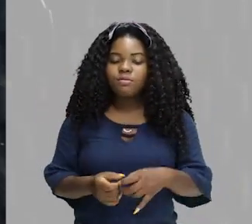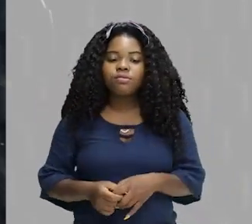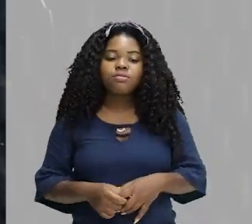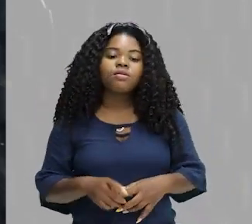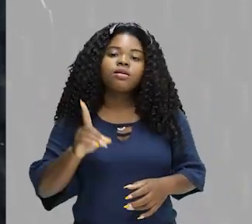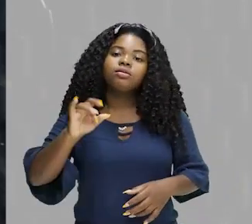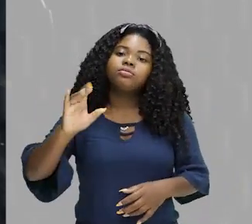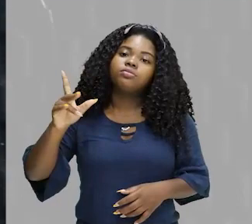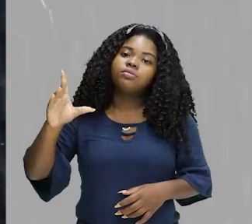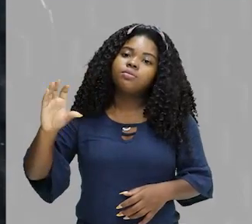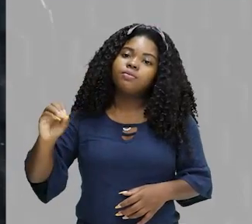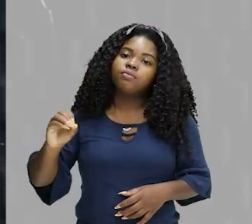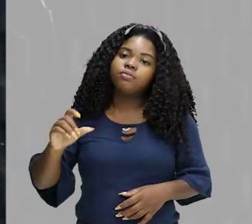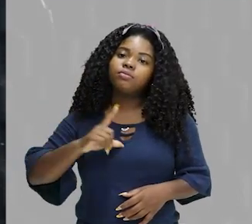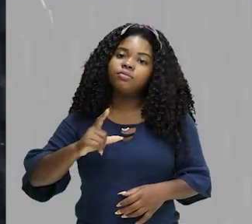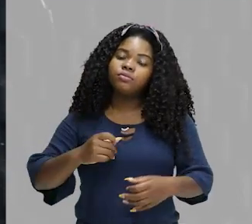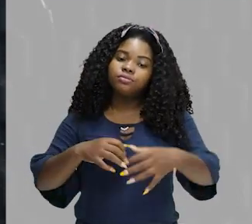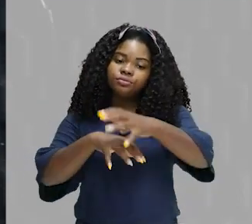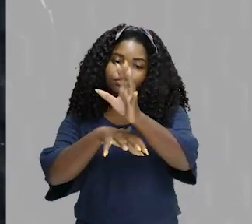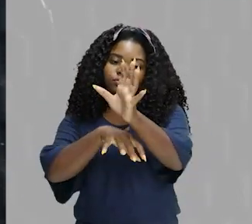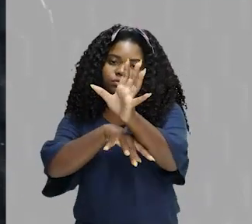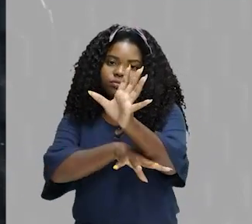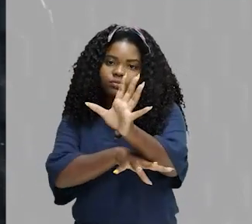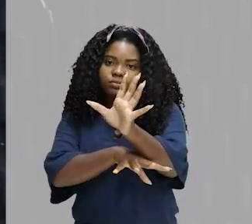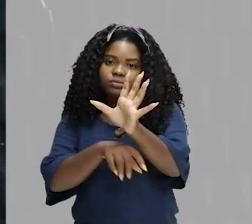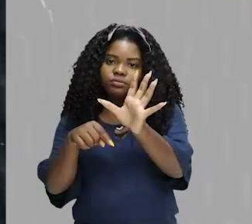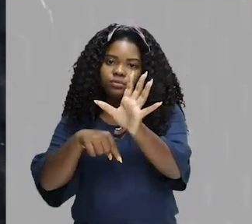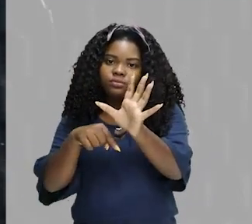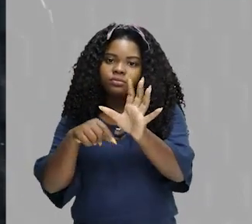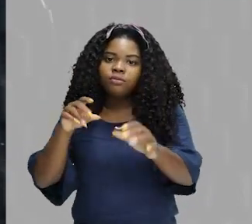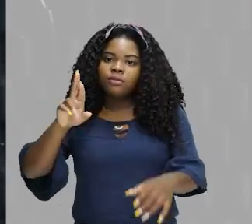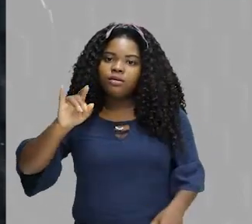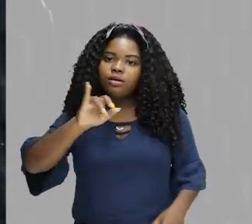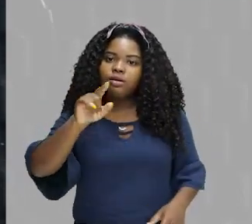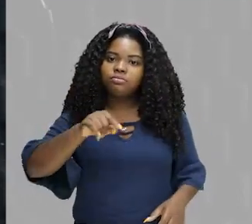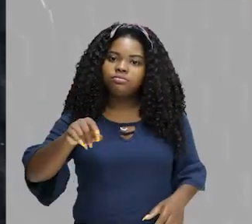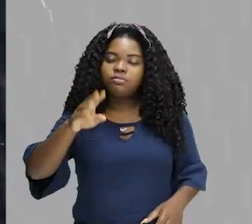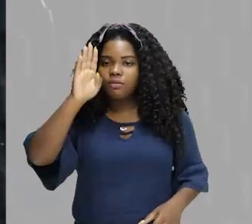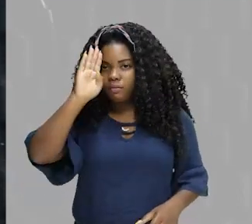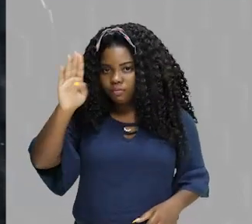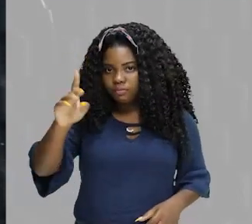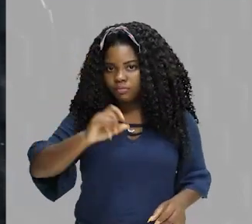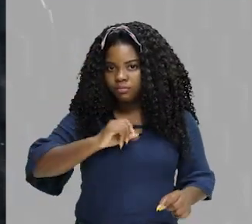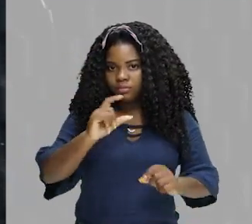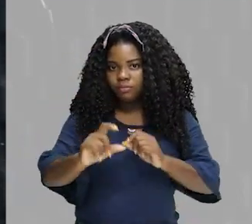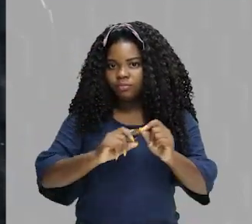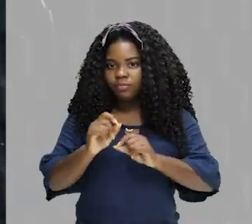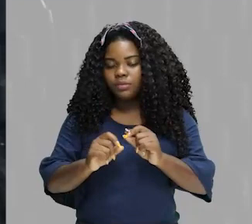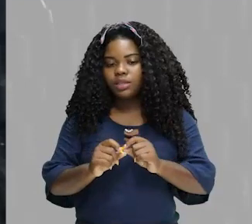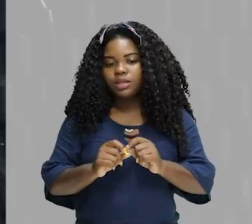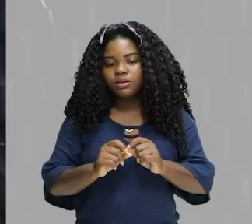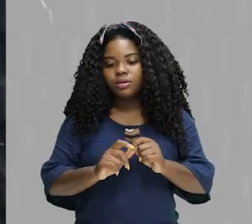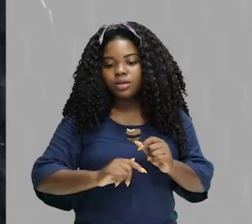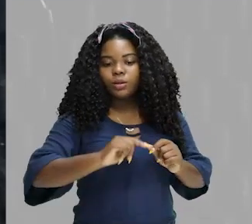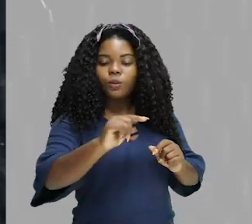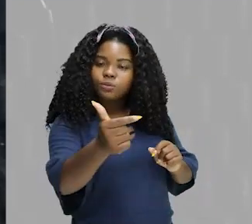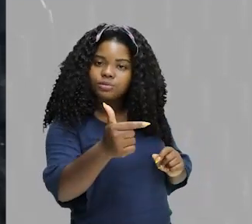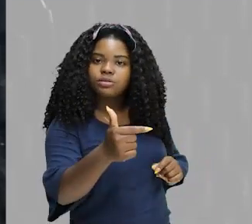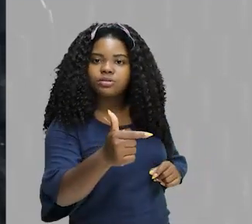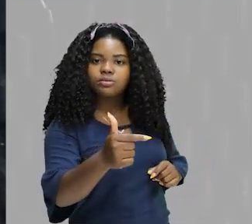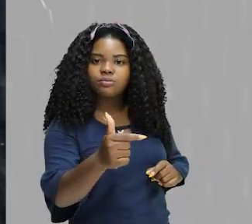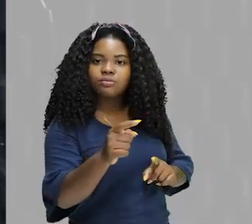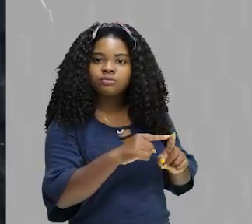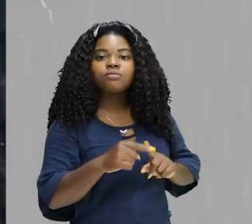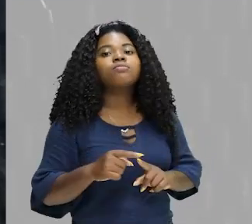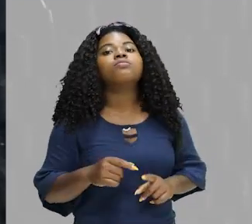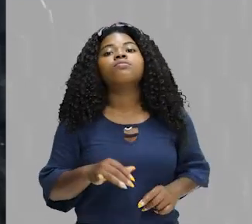nós vamos encontrar uma raiz principal e dessa raiz principal saindo as raízes secundárias.